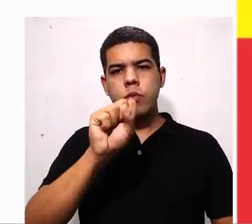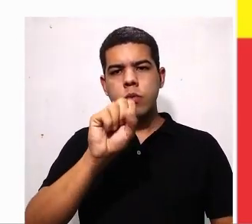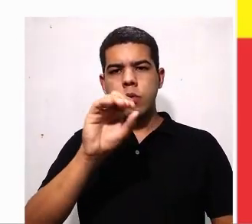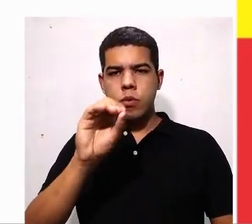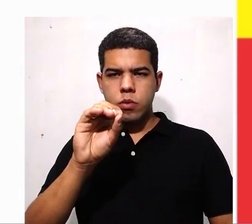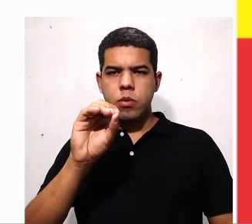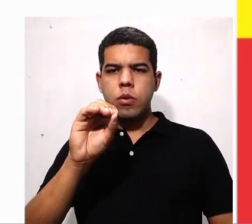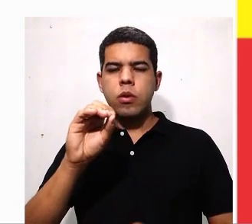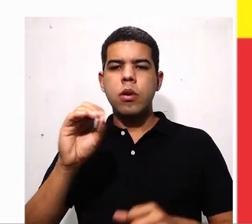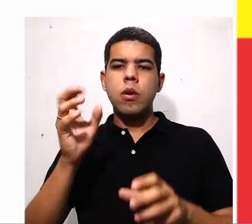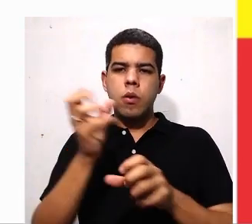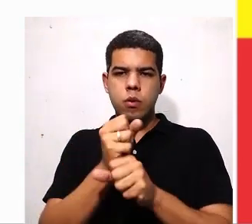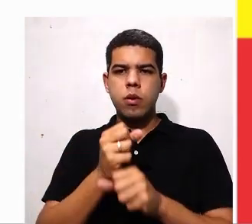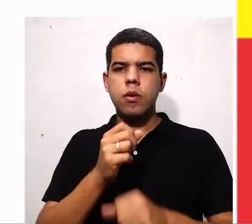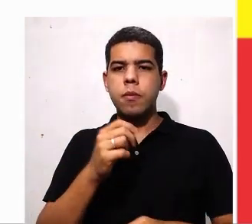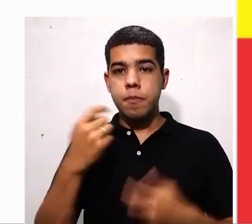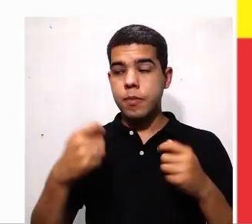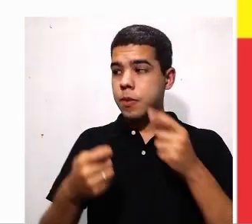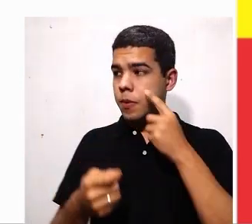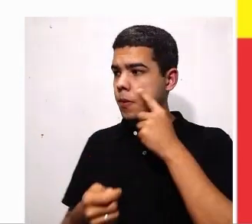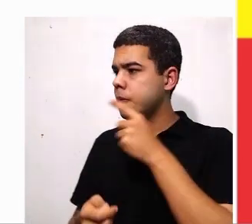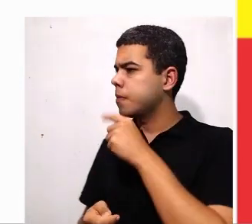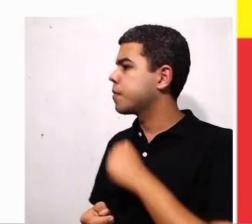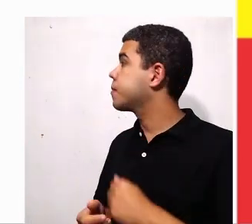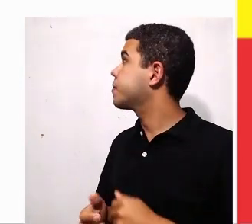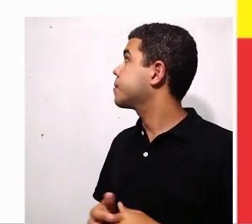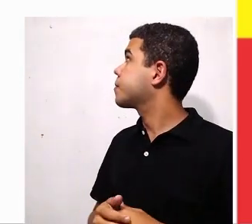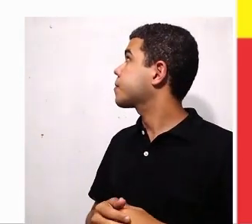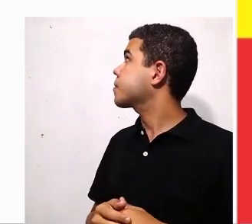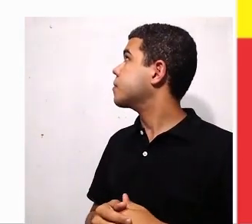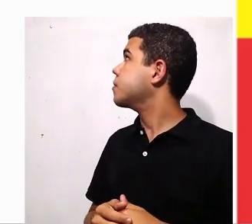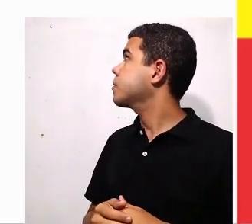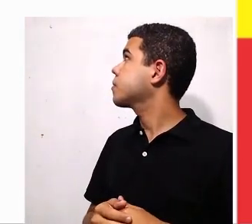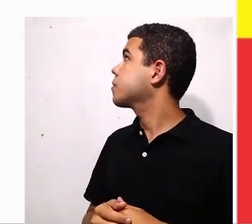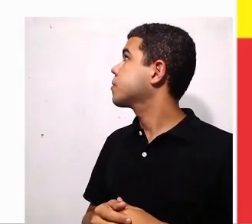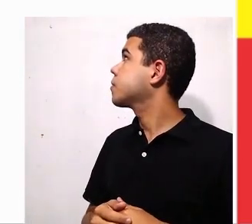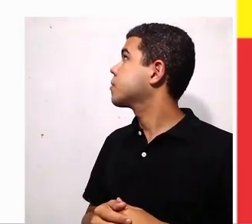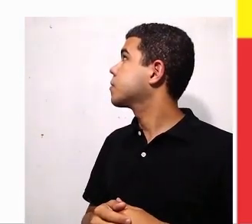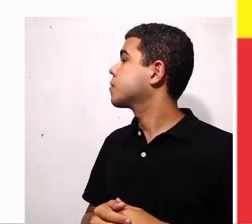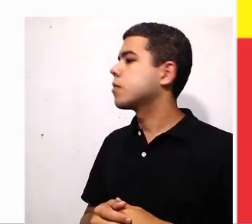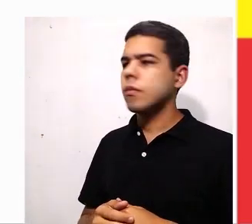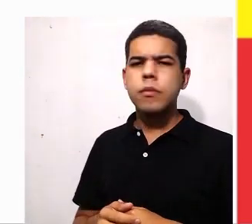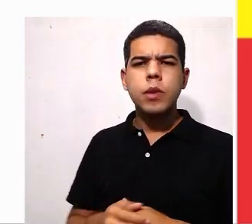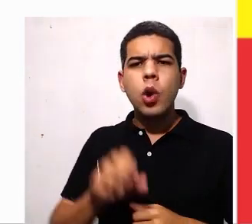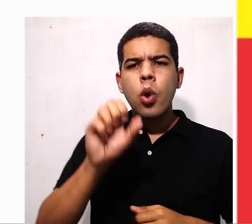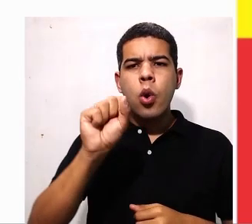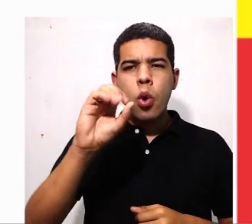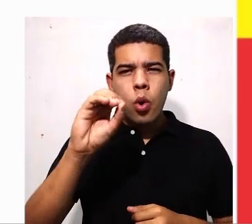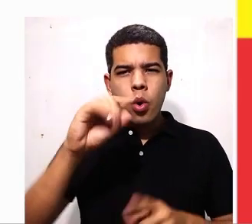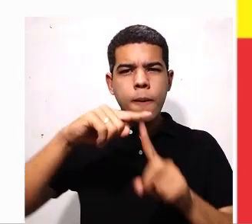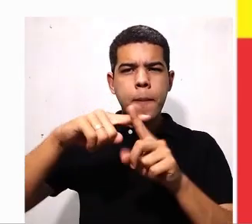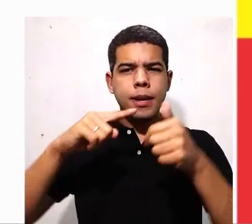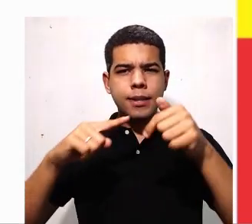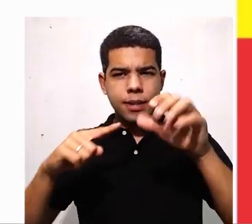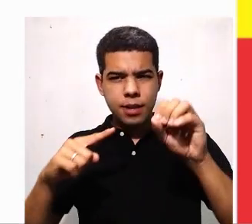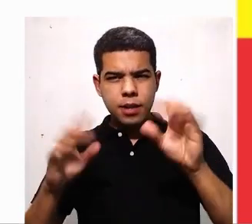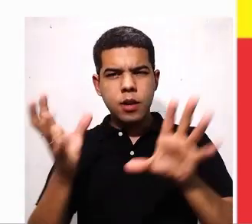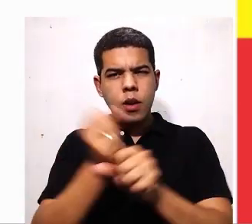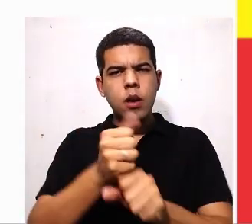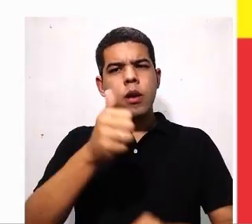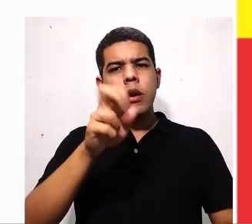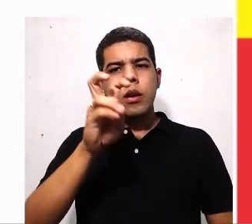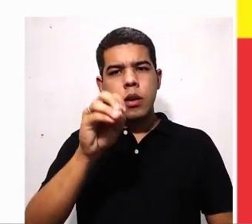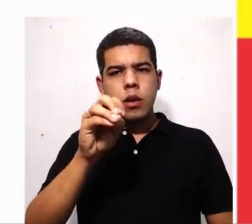chegar a 180, quanto é que falta? Show de bola, 30. Então 180 menos